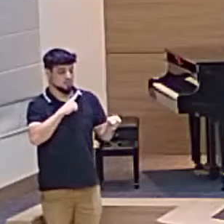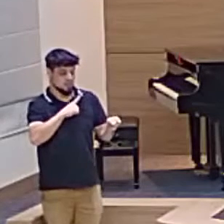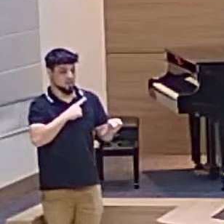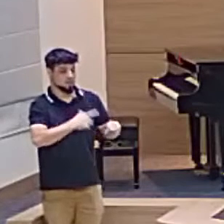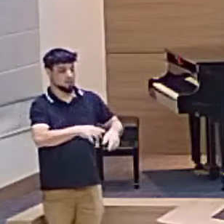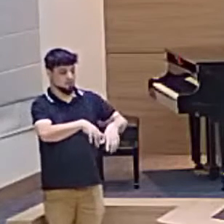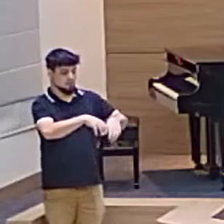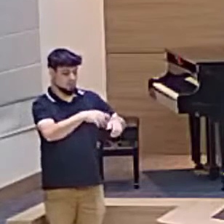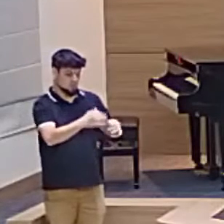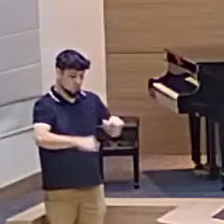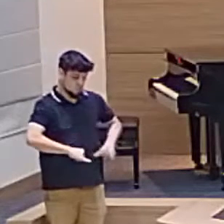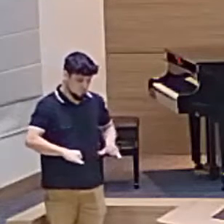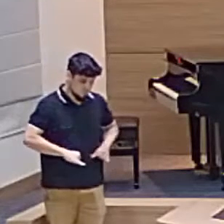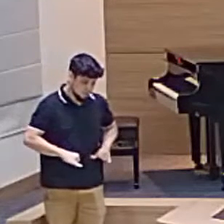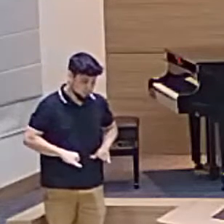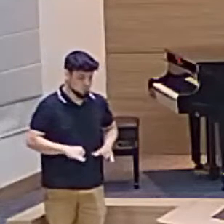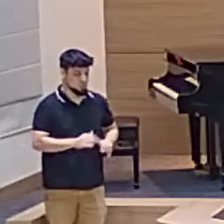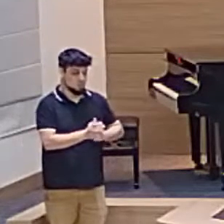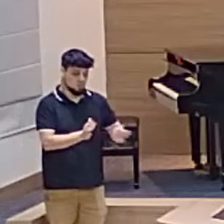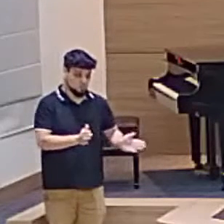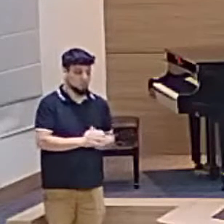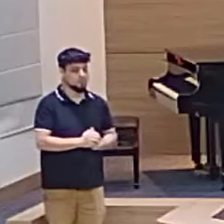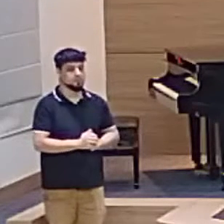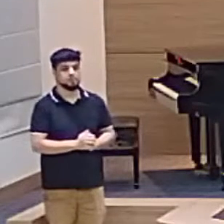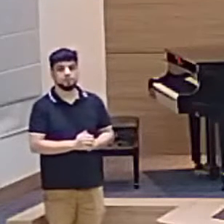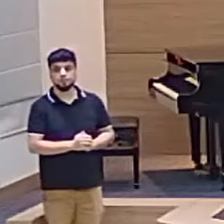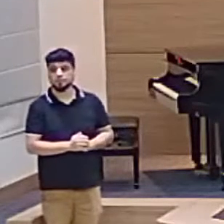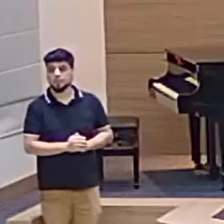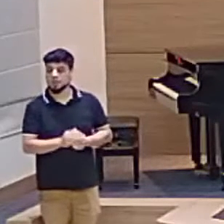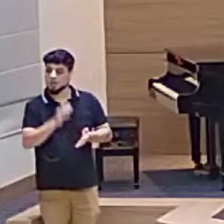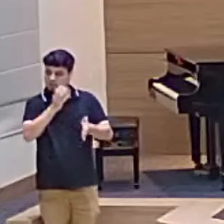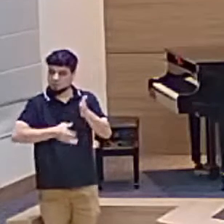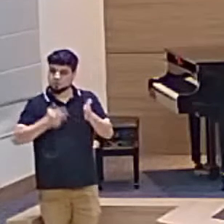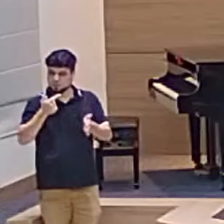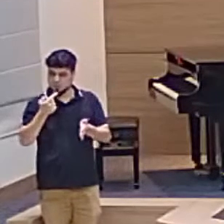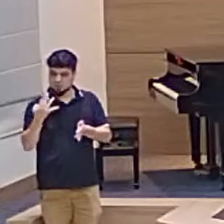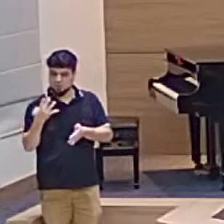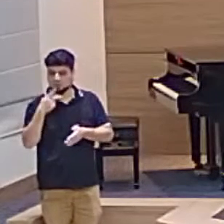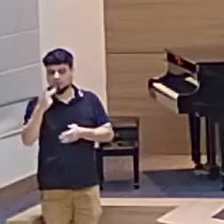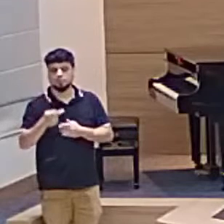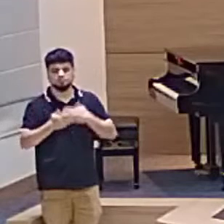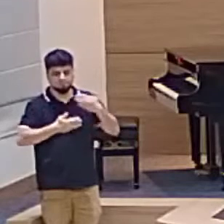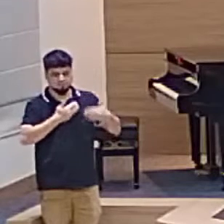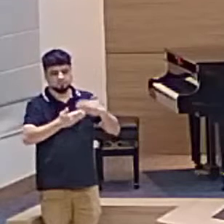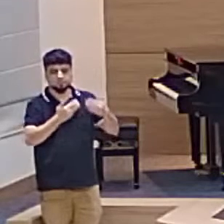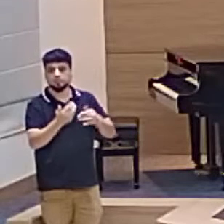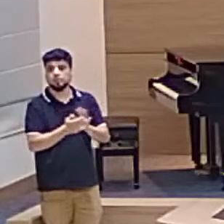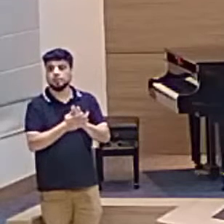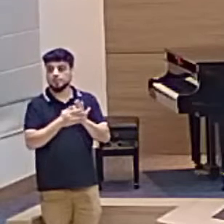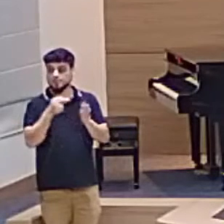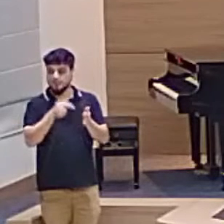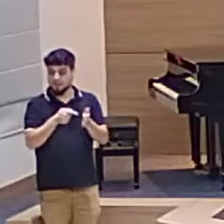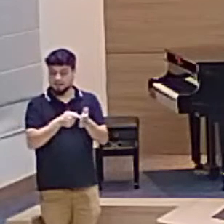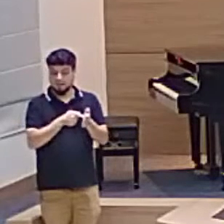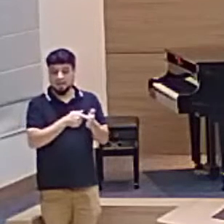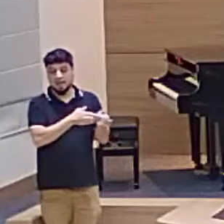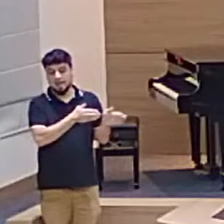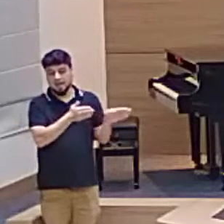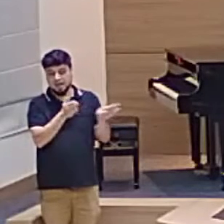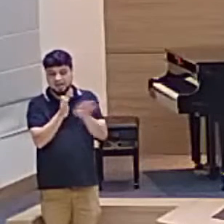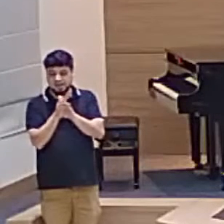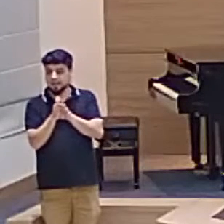vocês sofreram Então tudo isso está acontecendo aqui no Capítulo 24 e o texto bíblico vai dizer que até quando o Josué morre